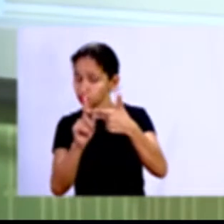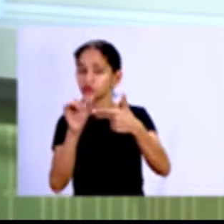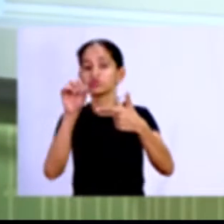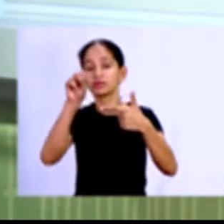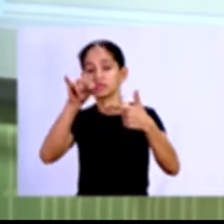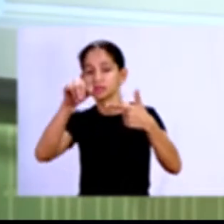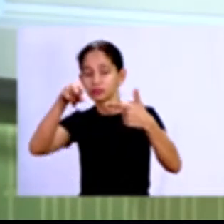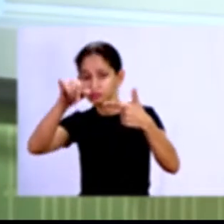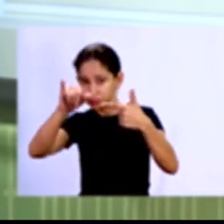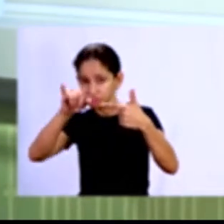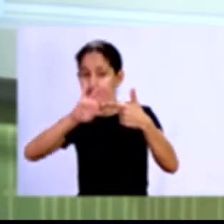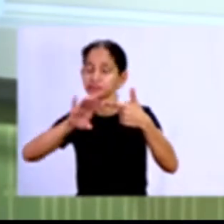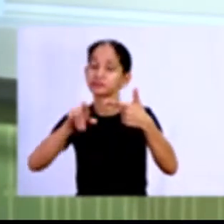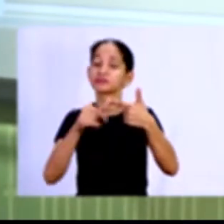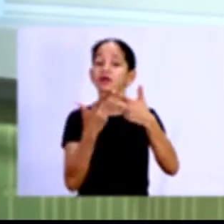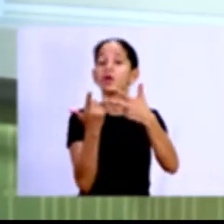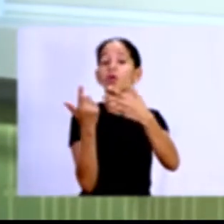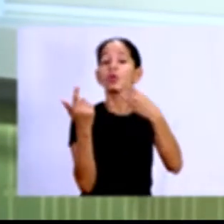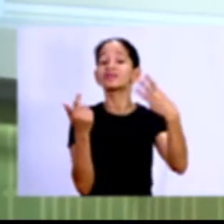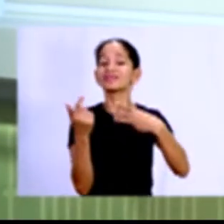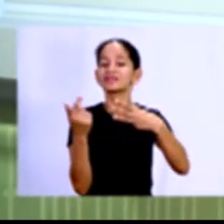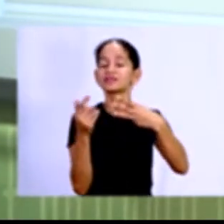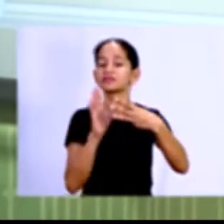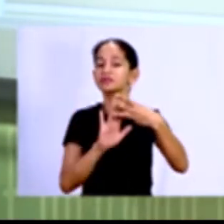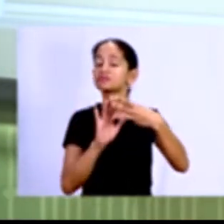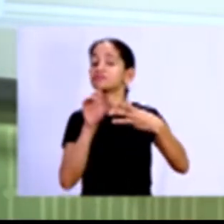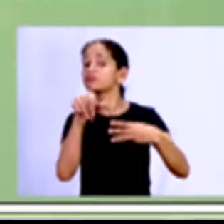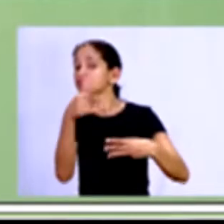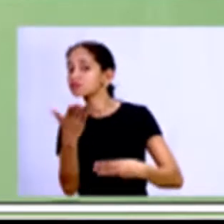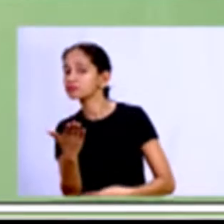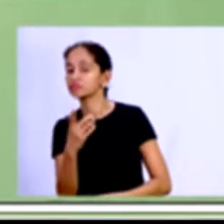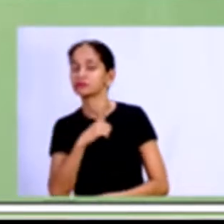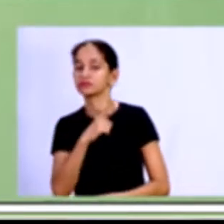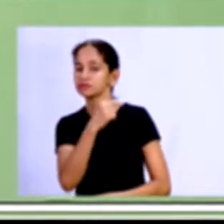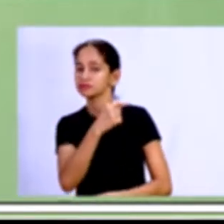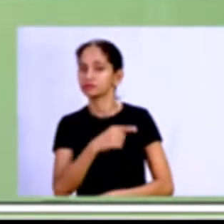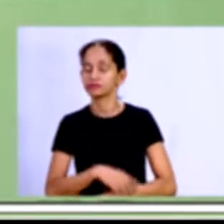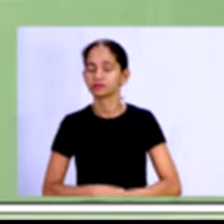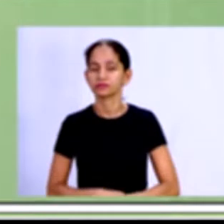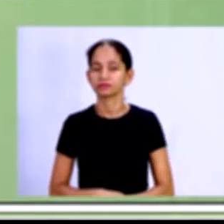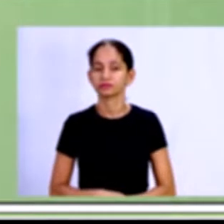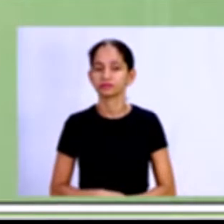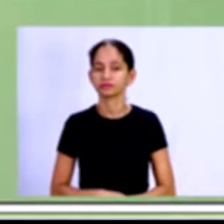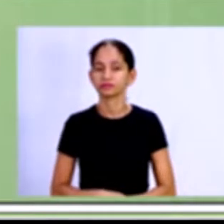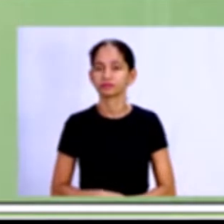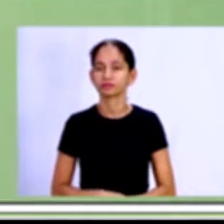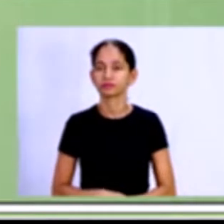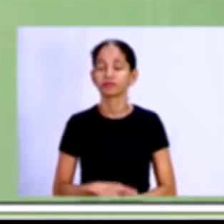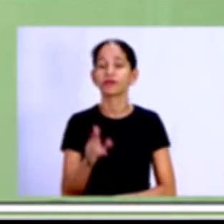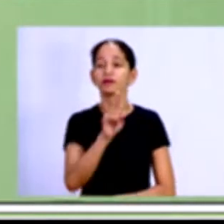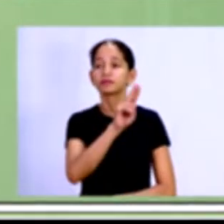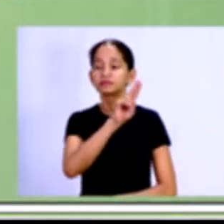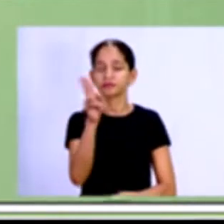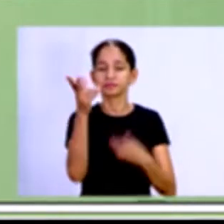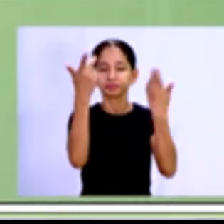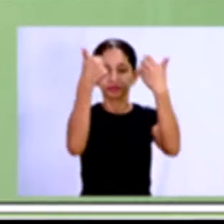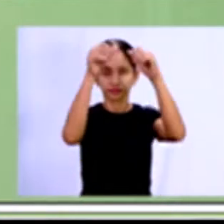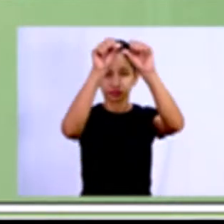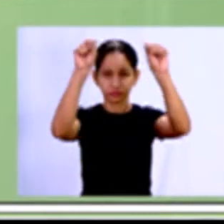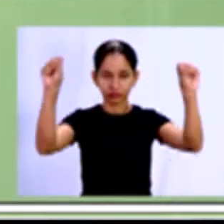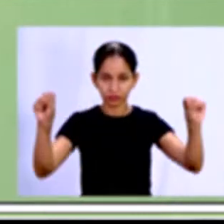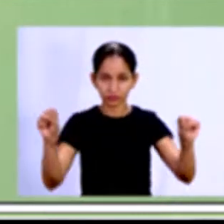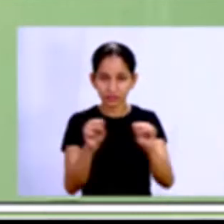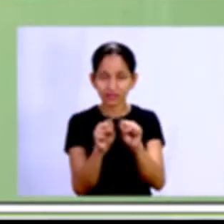do e-learning, nós temos um outro tipo de metodologia. Vamos lá. Que é o chamado sistema